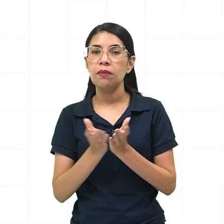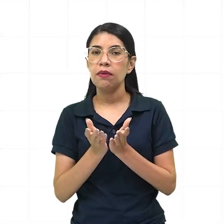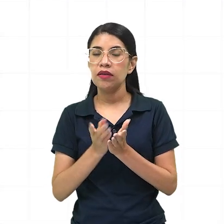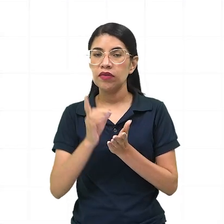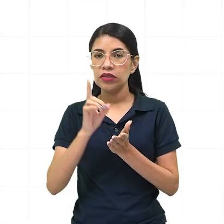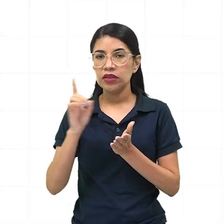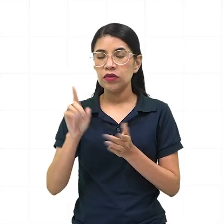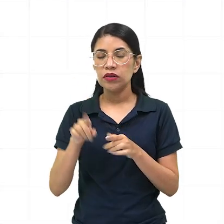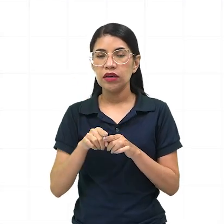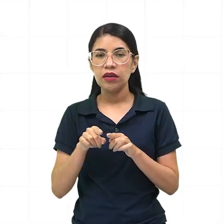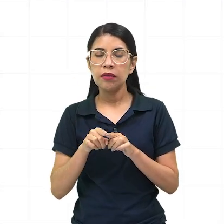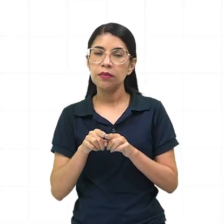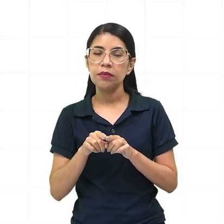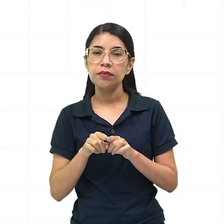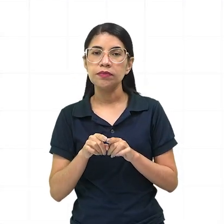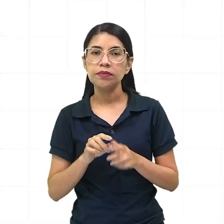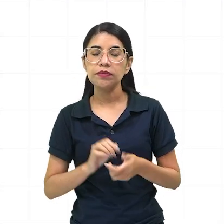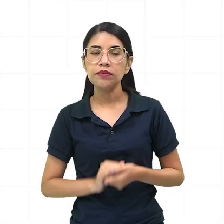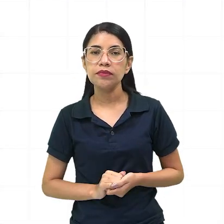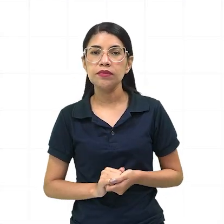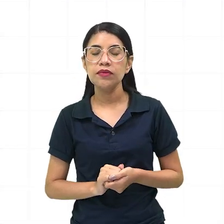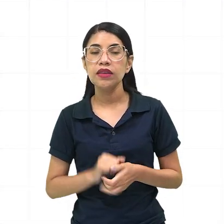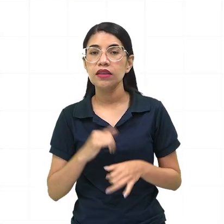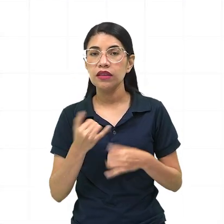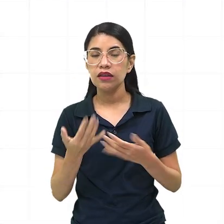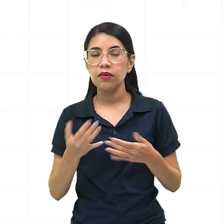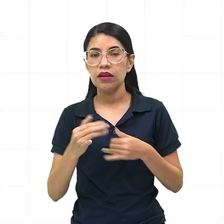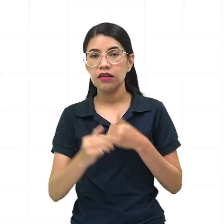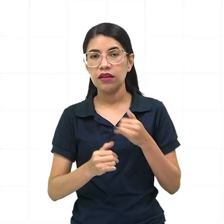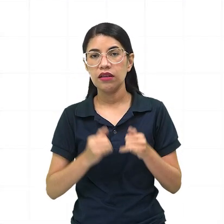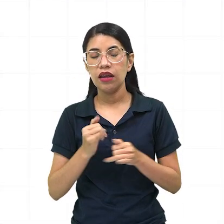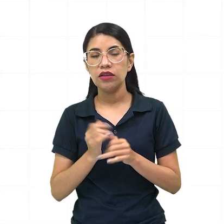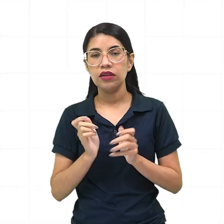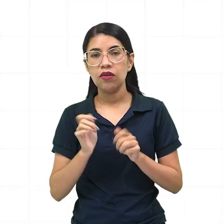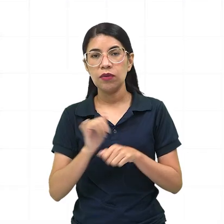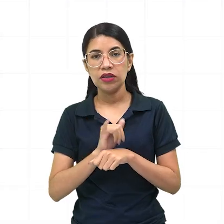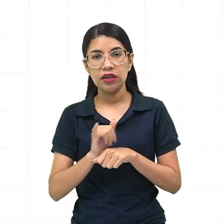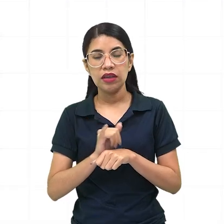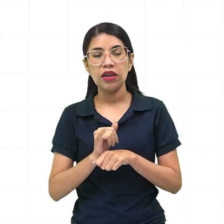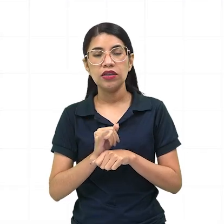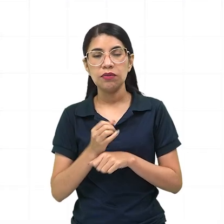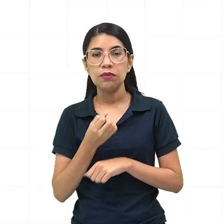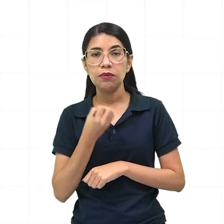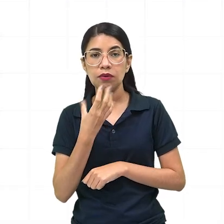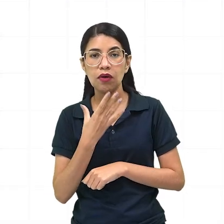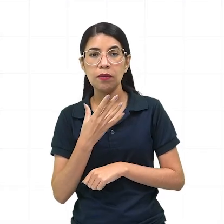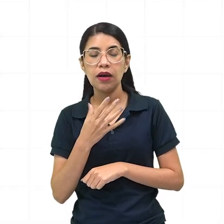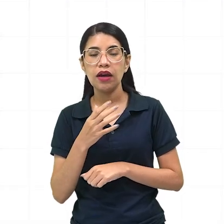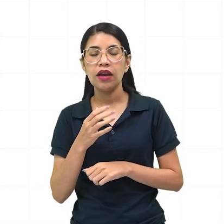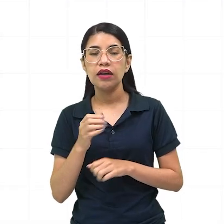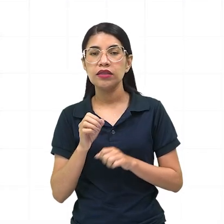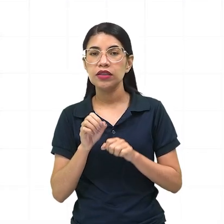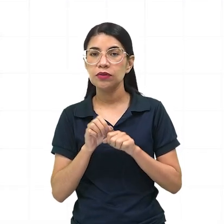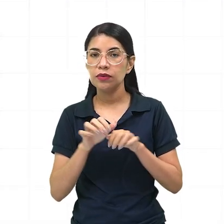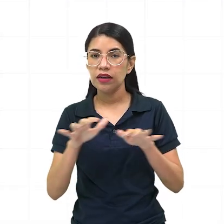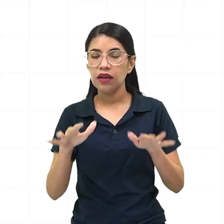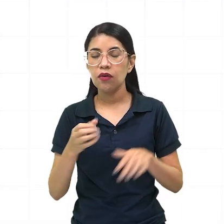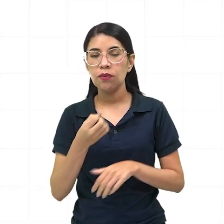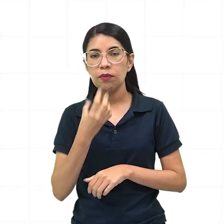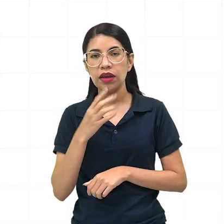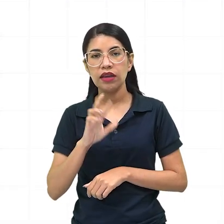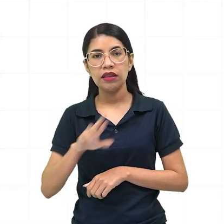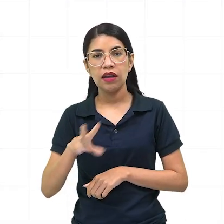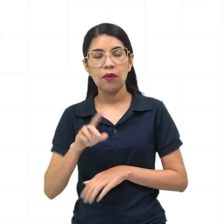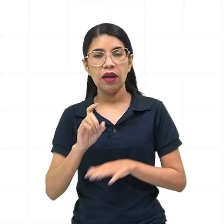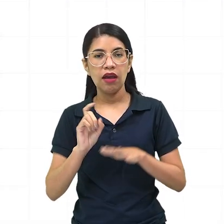informações. E nesse sentido, a internet é uma ferramenta poderosa que deve ser usada para o bem, não para espalhar fake news, não para